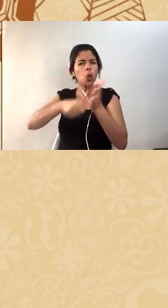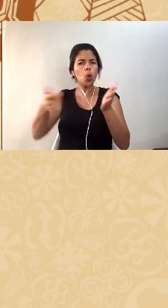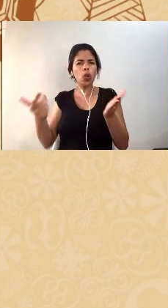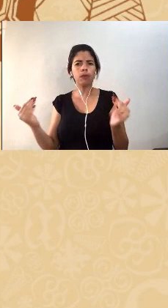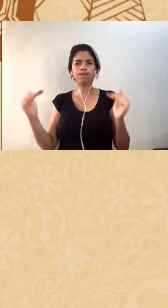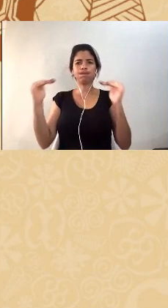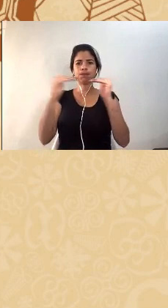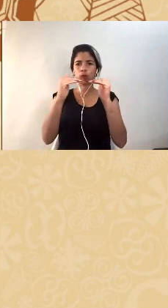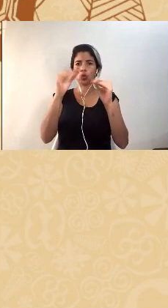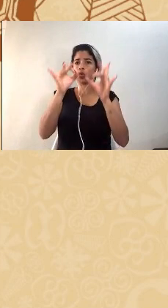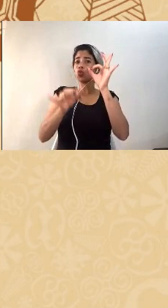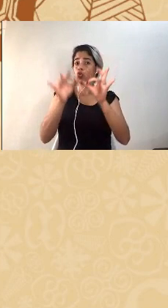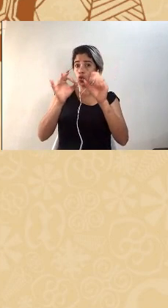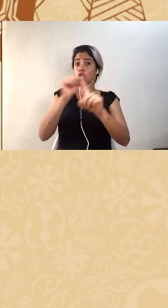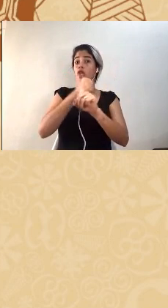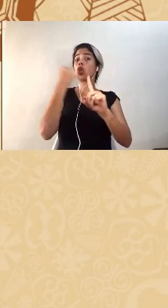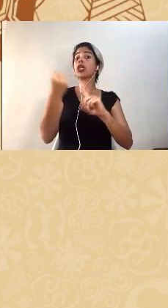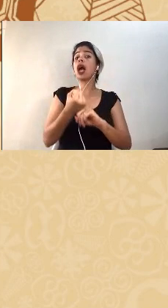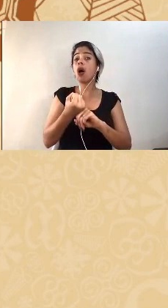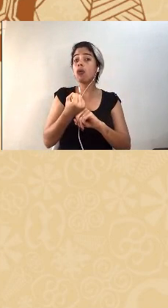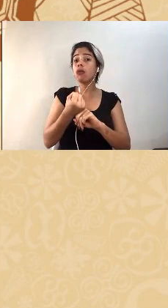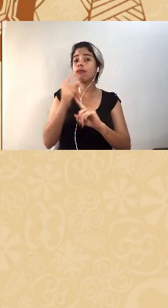Essa é uma questão importante.